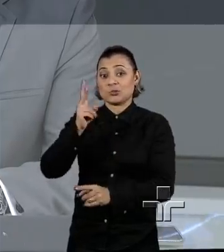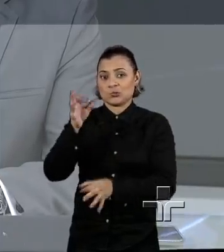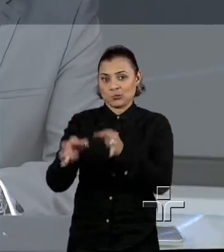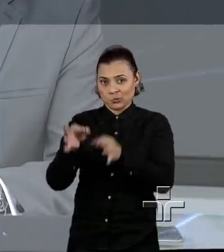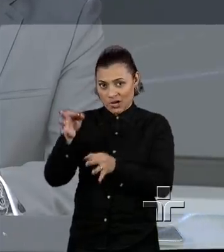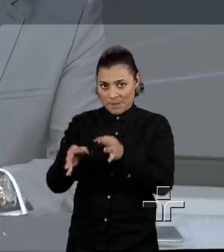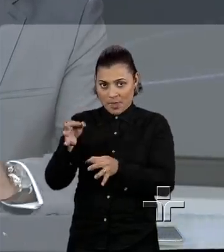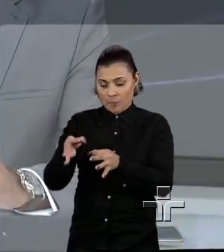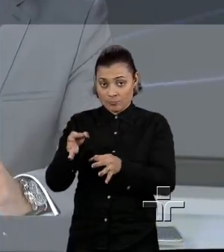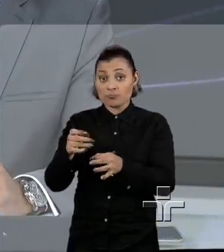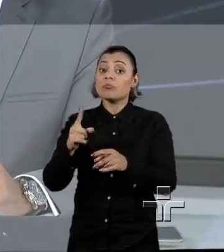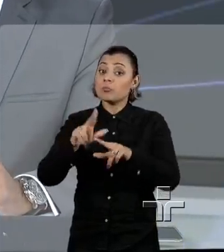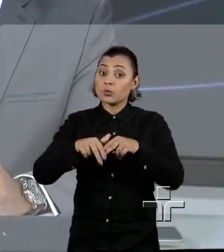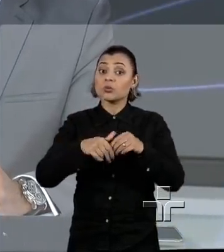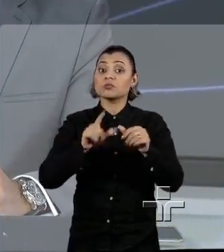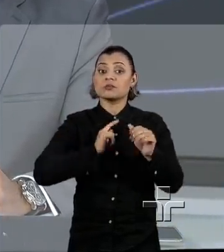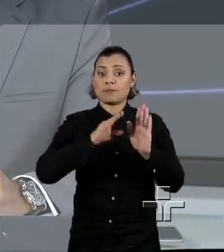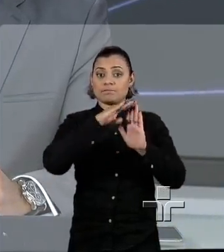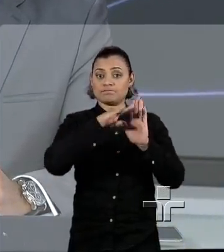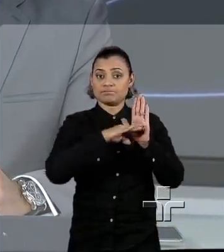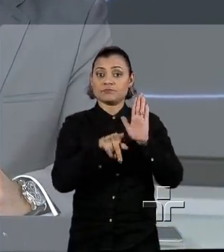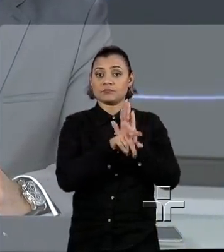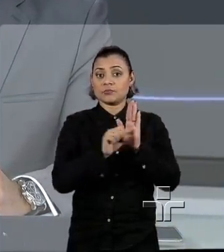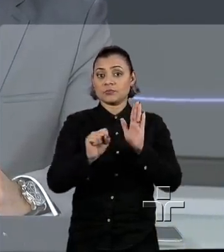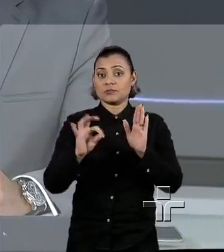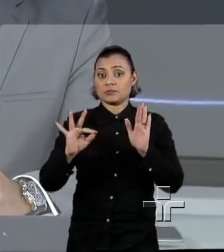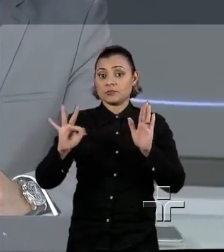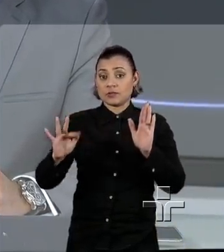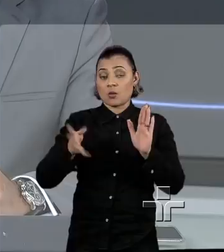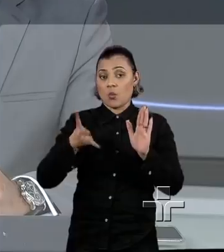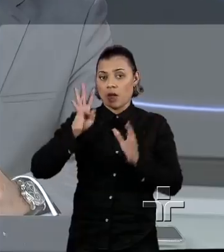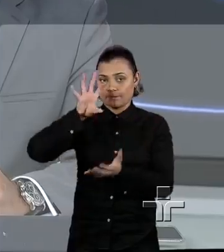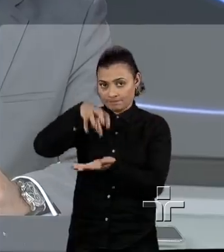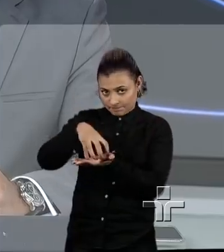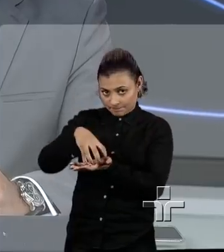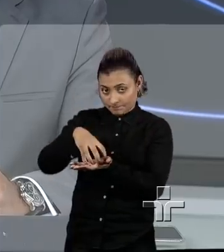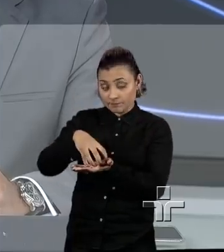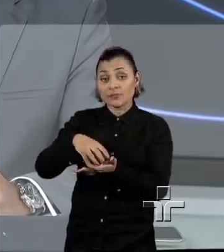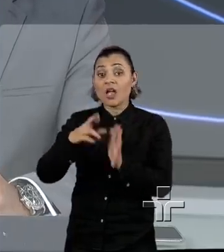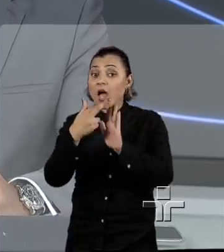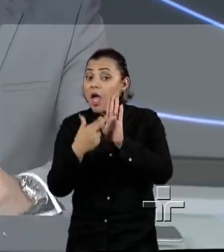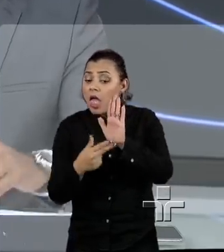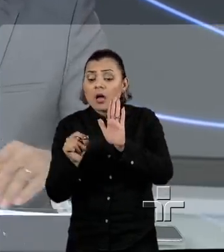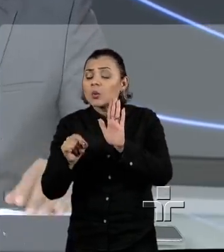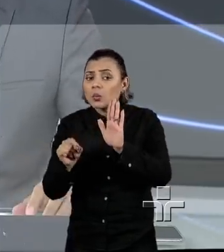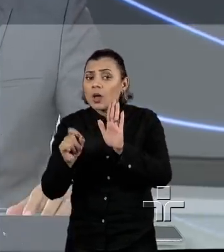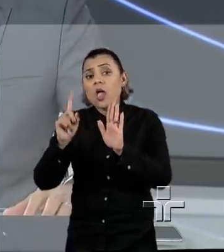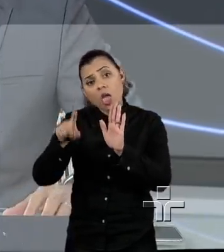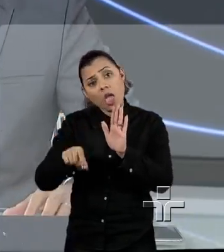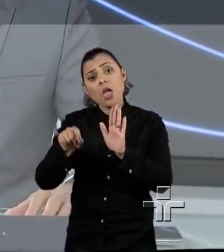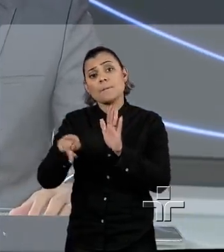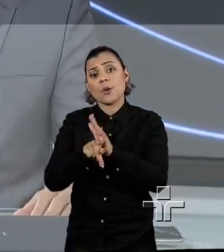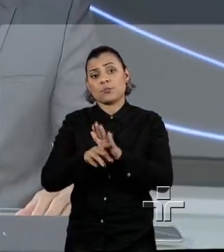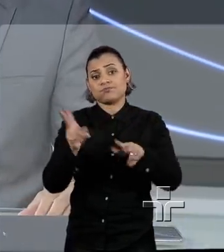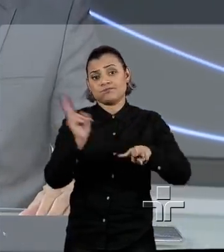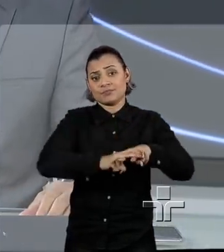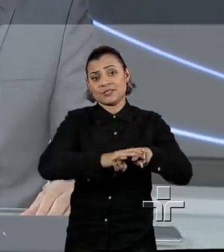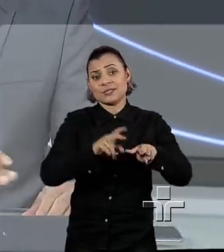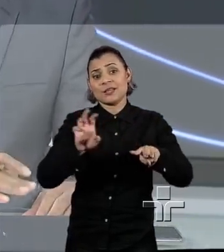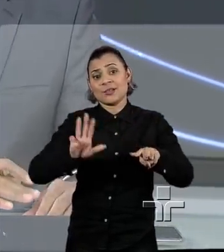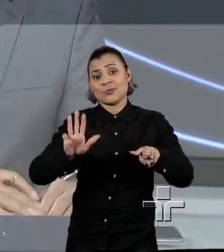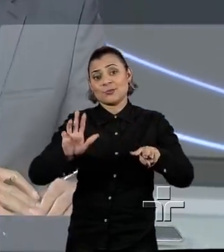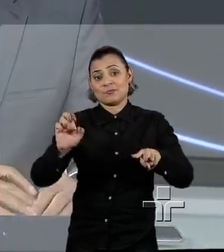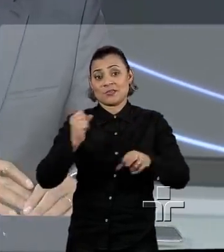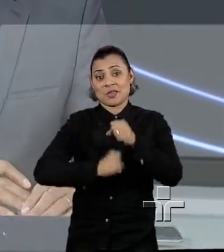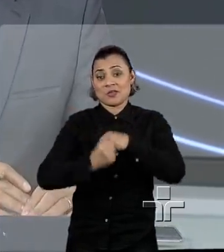instância, conforme prevê a súmula do Tribunal Regional Federal da 4ª Região. A norma do tribunal foi a base da prisão do ex-presidente Lula no